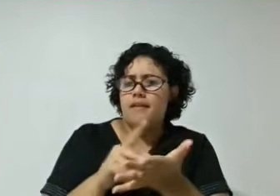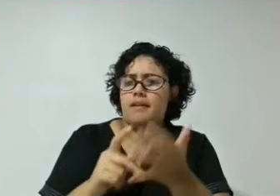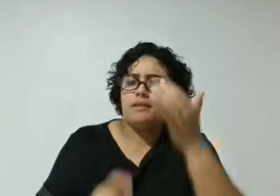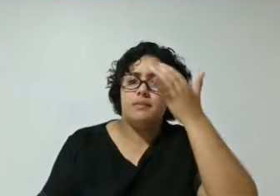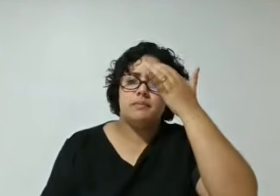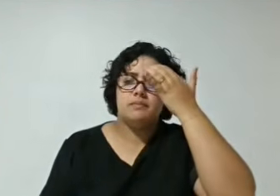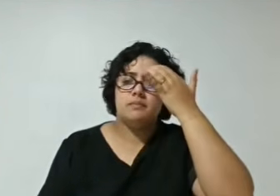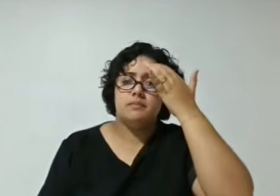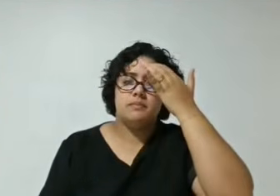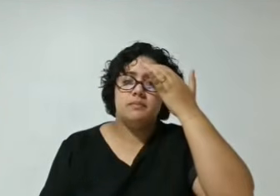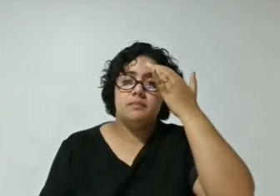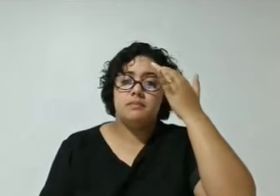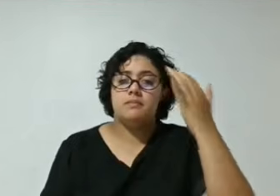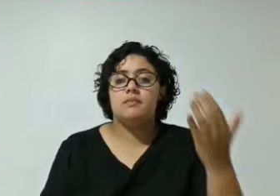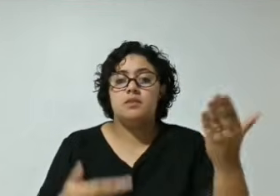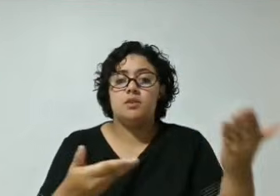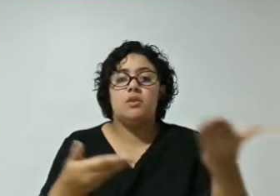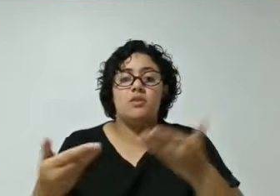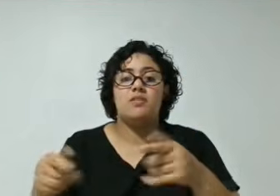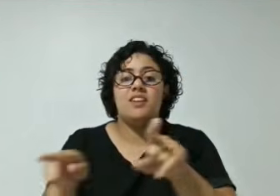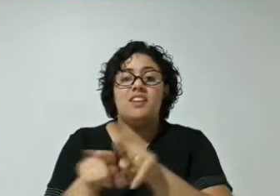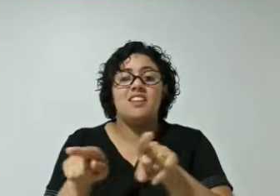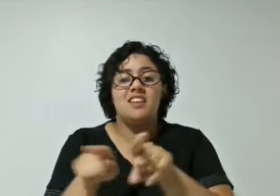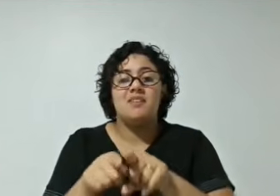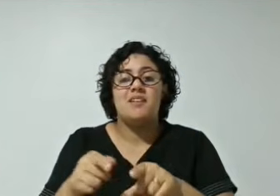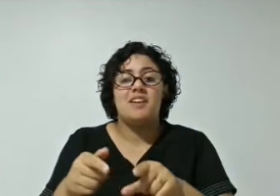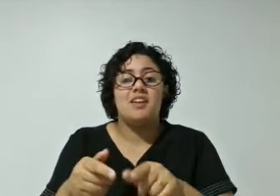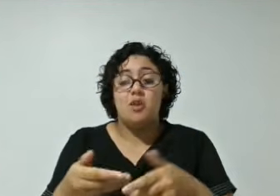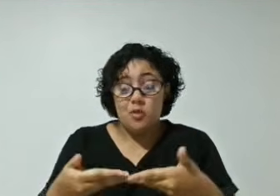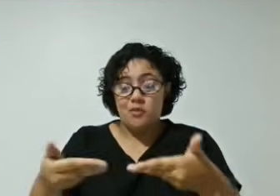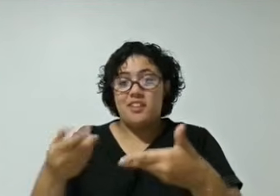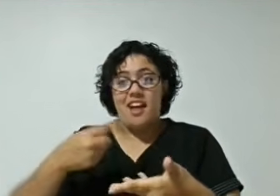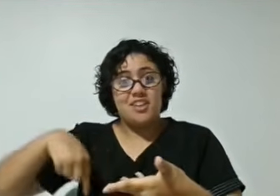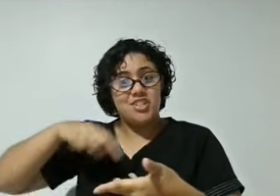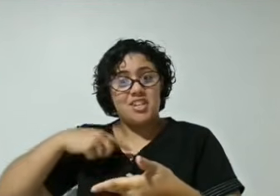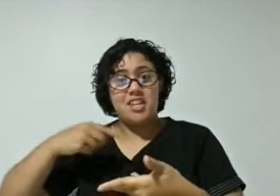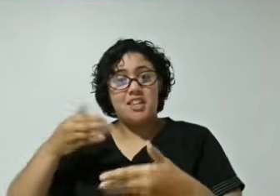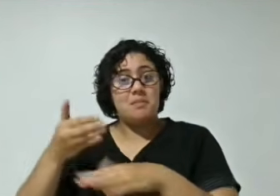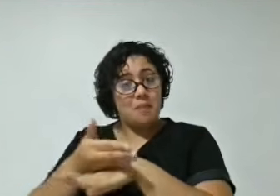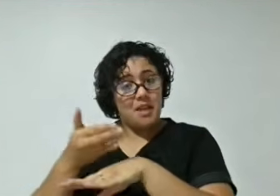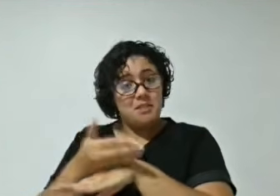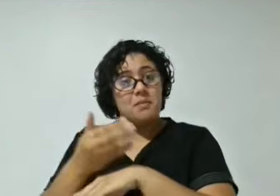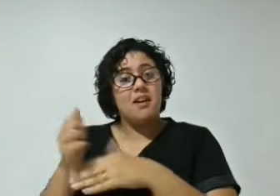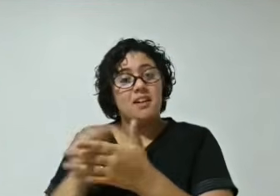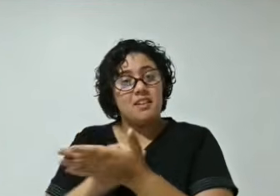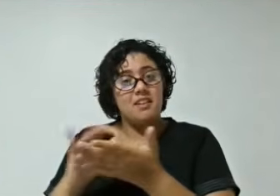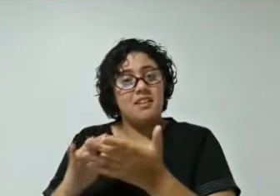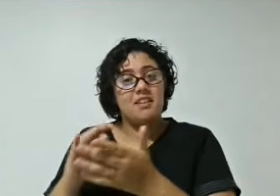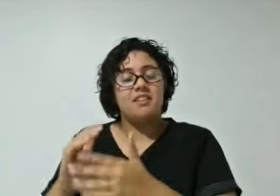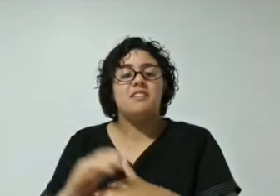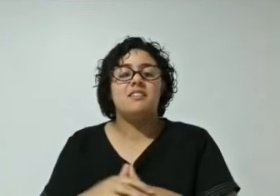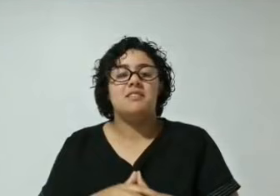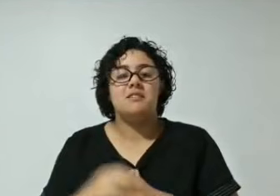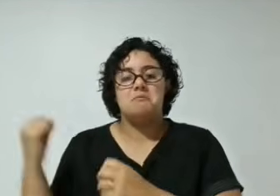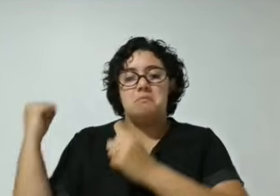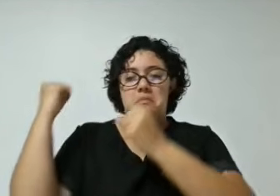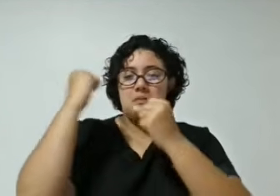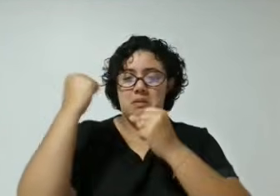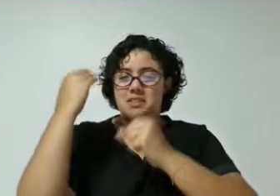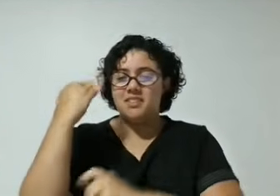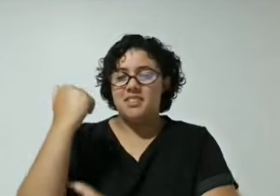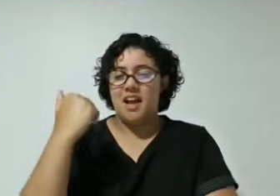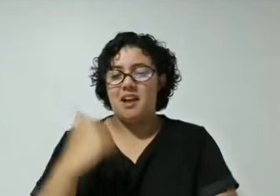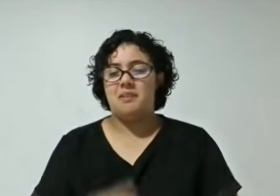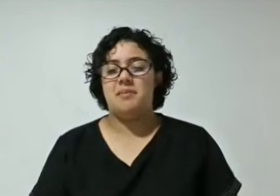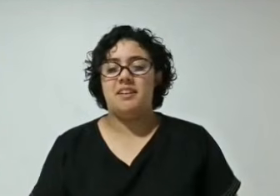Inclusive convidados, elas convidam a gente para participar das atividades, né? E assim, um empoderamento, sabe?